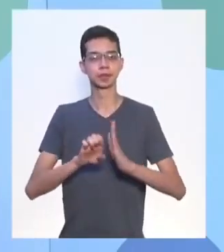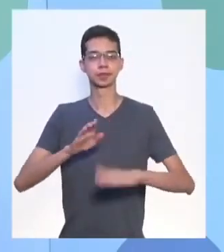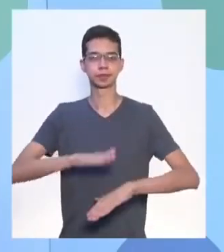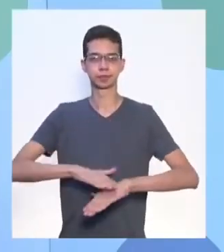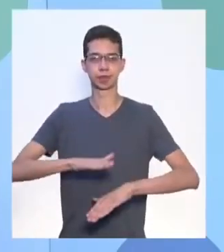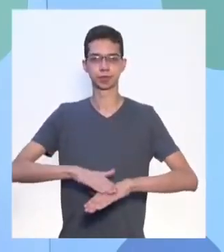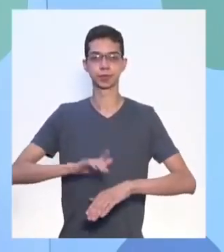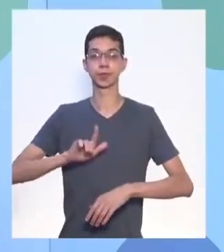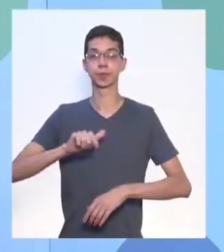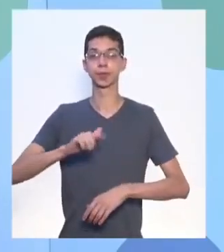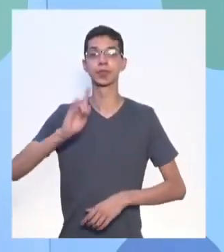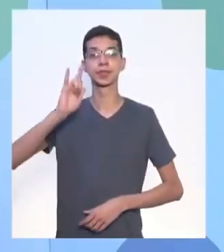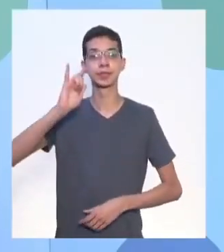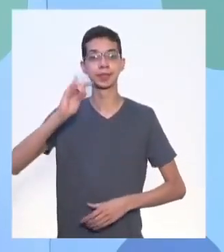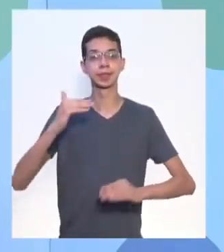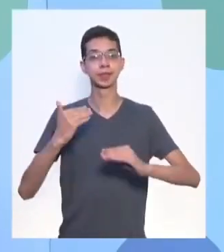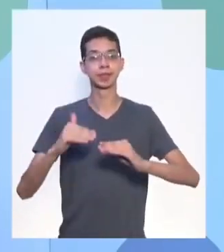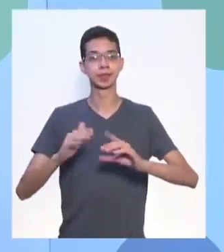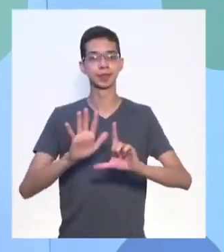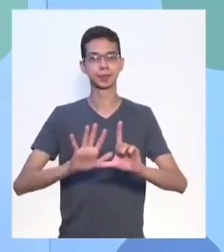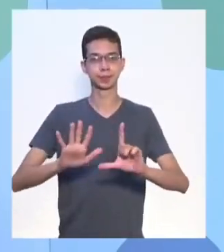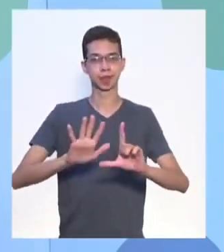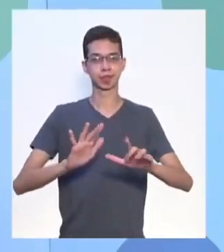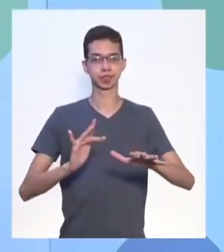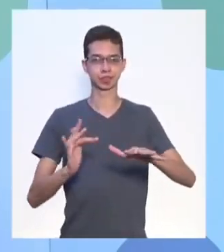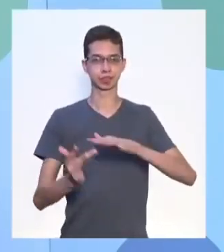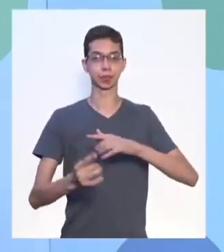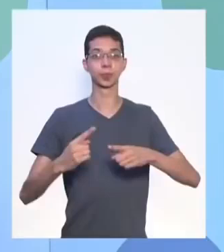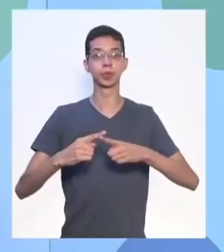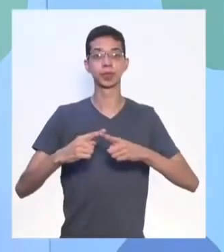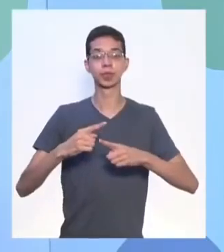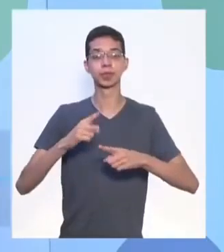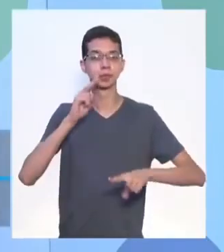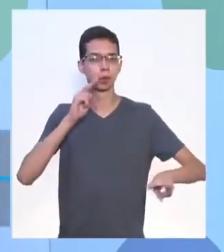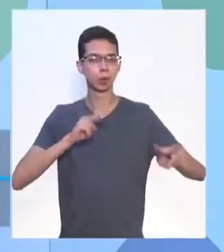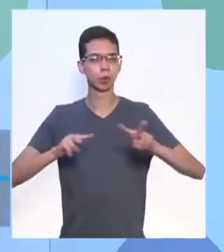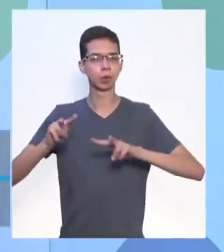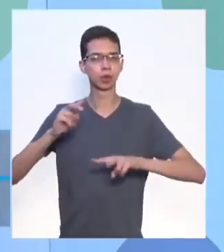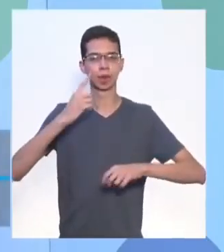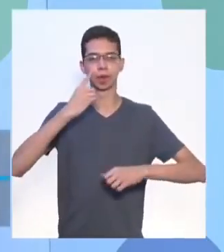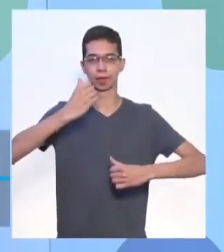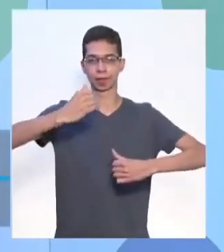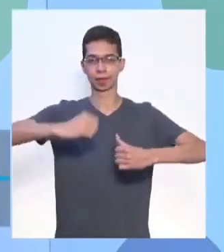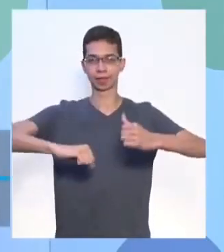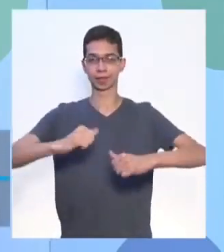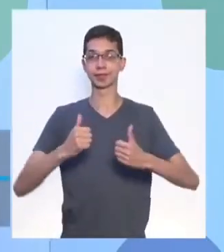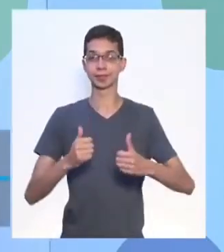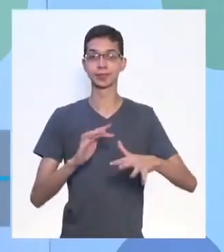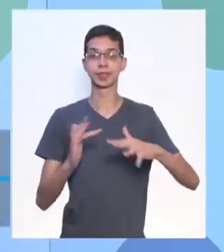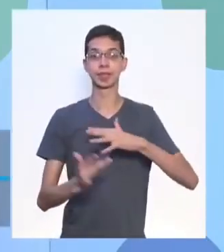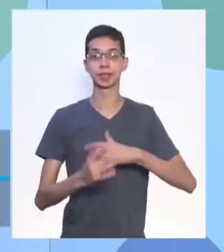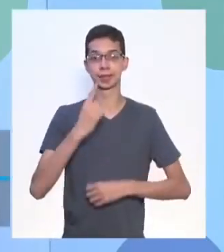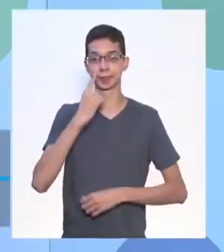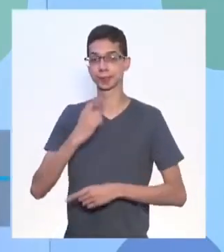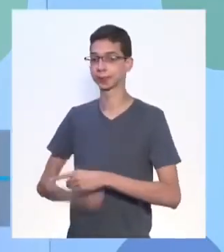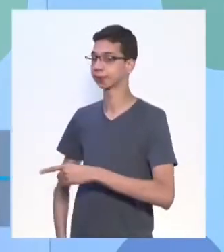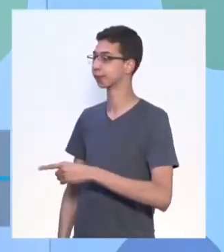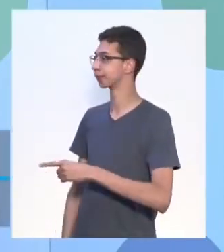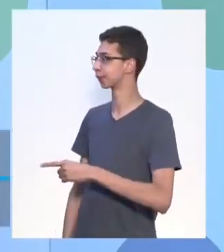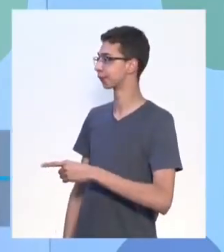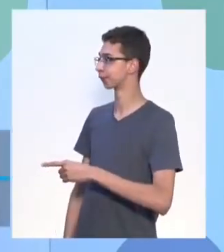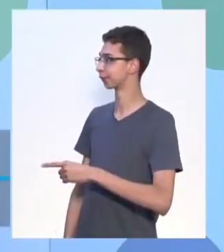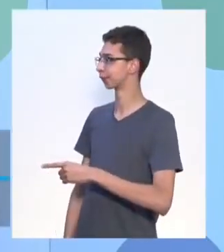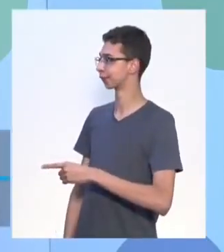nossa página do Instagram, porque eu vou estar olhando lá, analisando o retorno de vocês. A página do Instagram é essa, ó, Língua